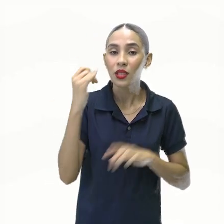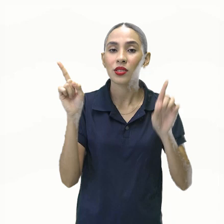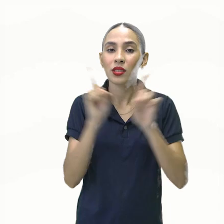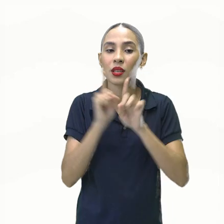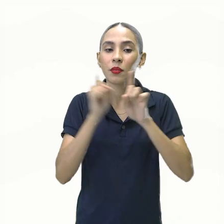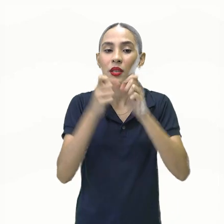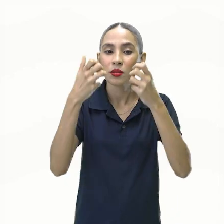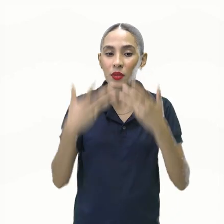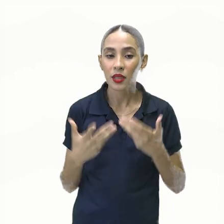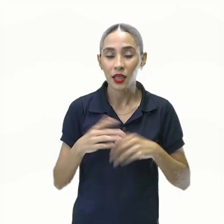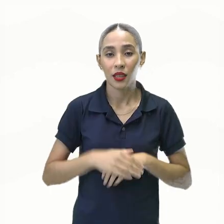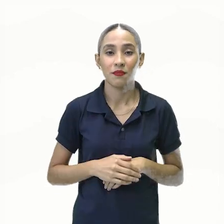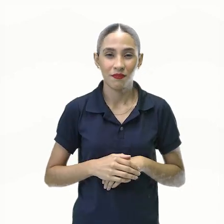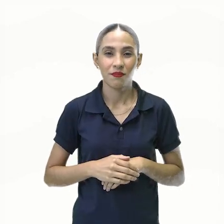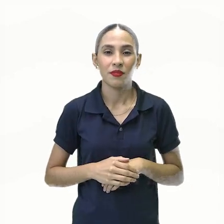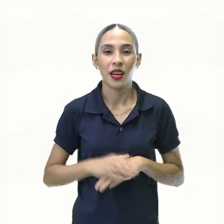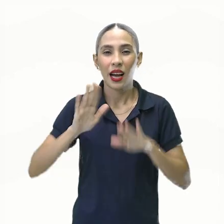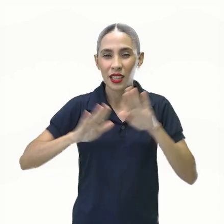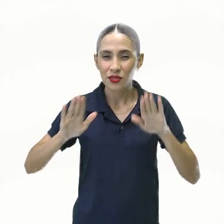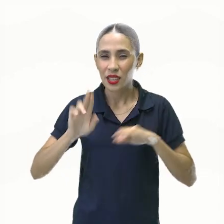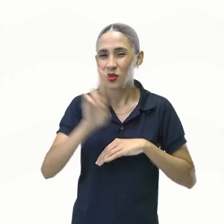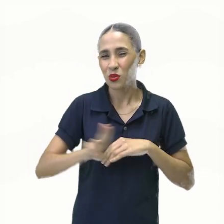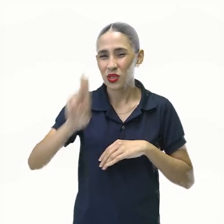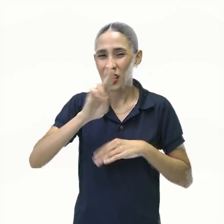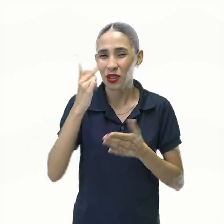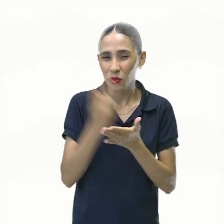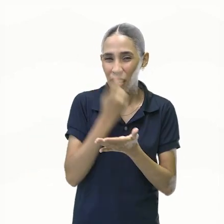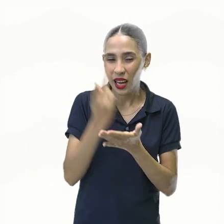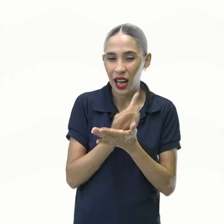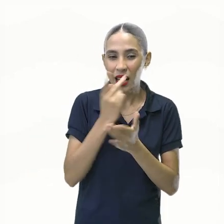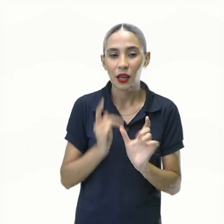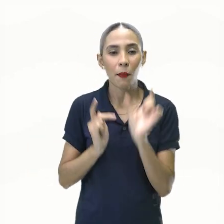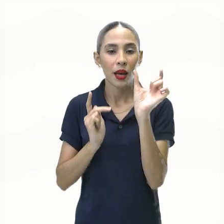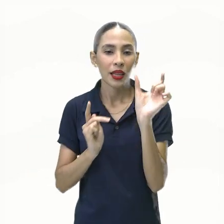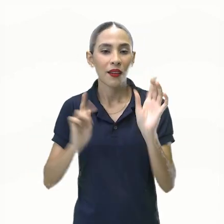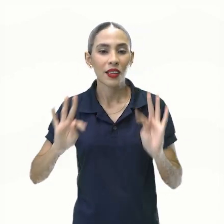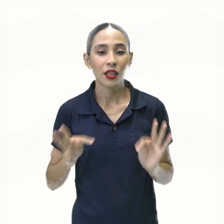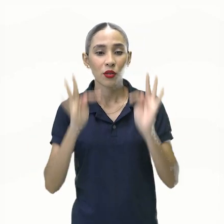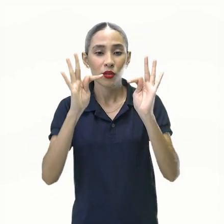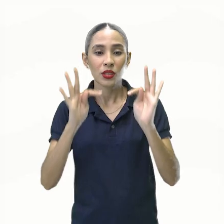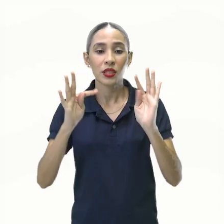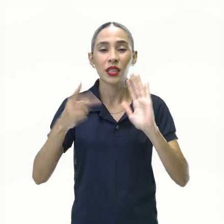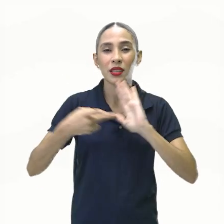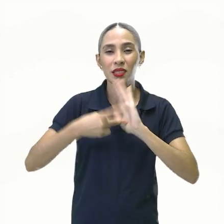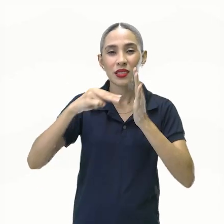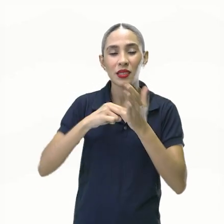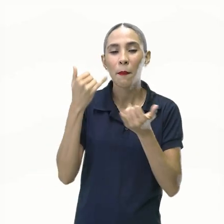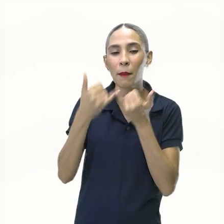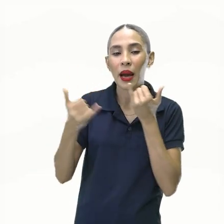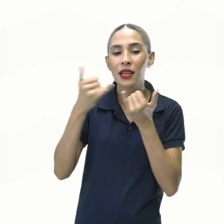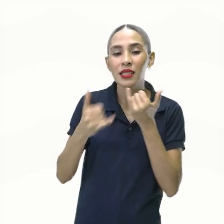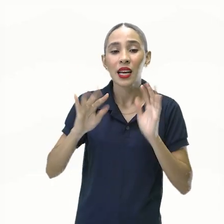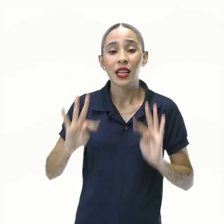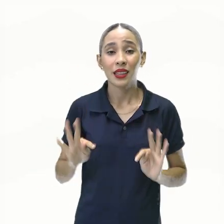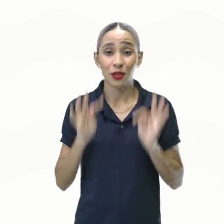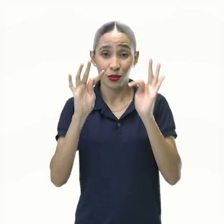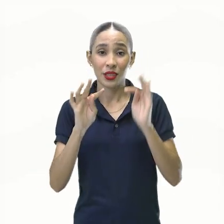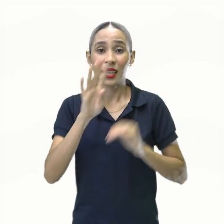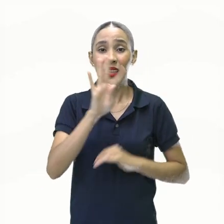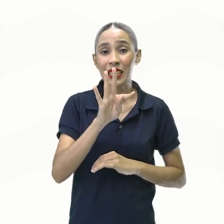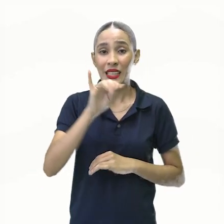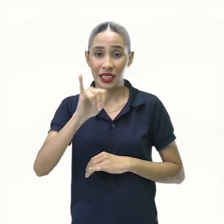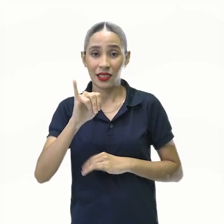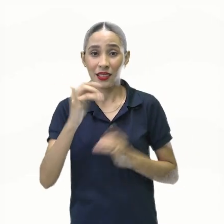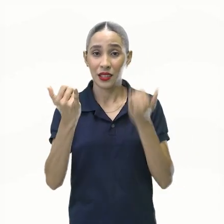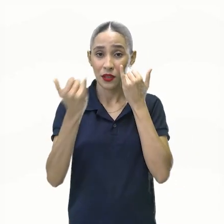destacar que, embora erradamente é usada a palavra tecnologia como sinônimo de